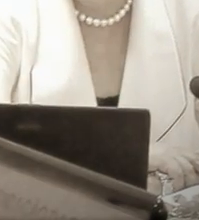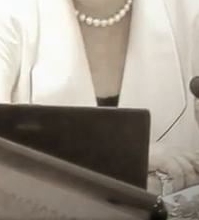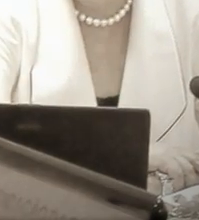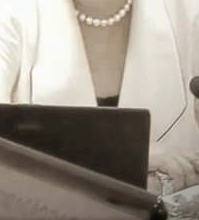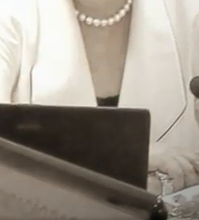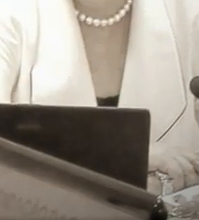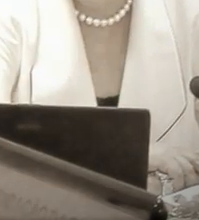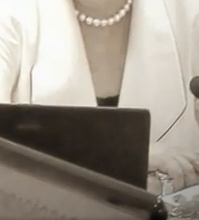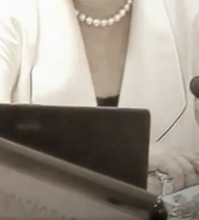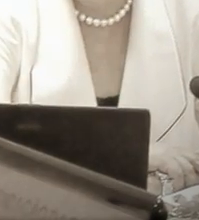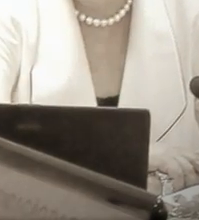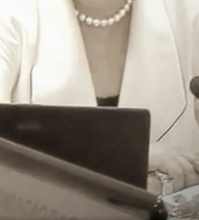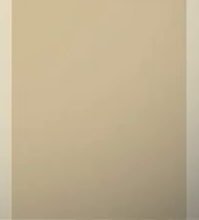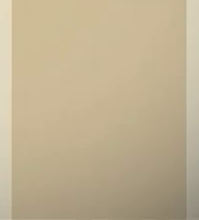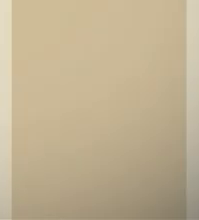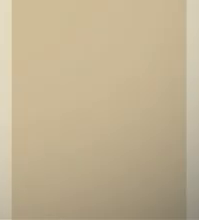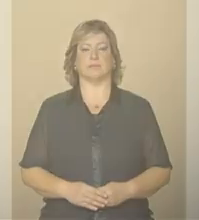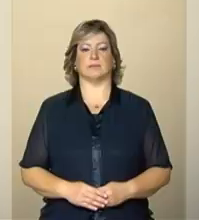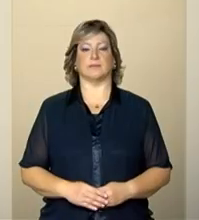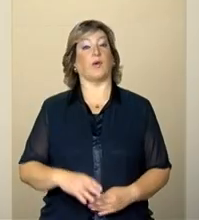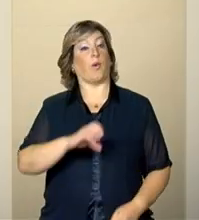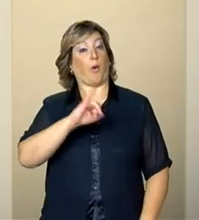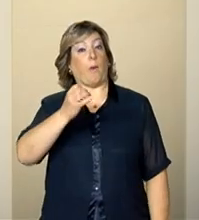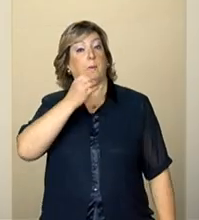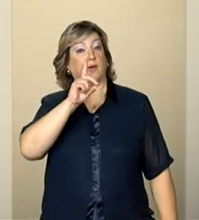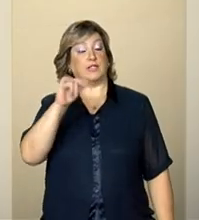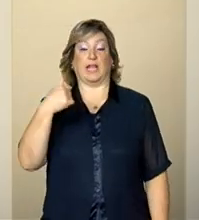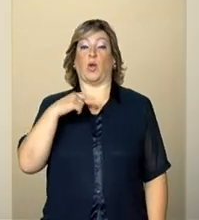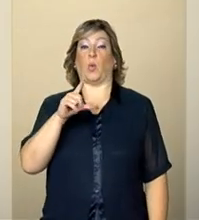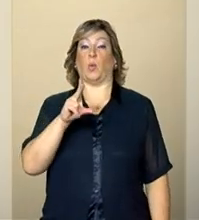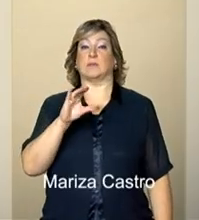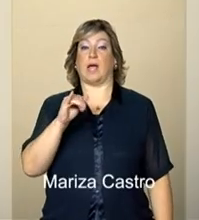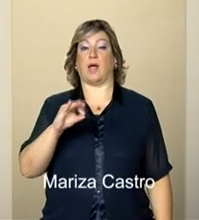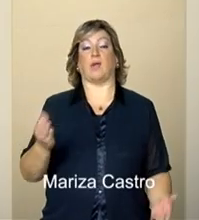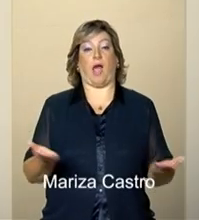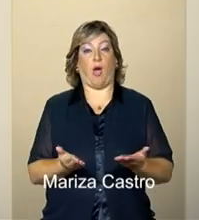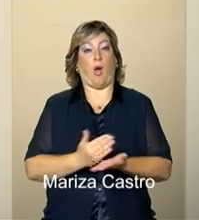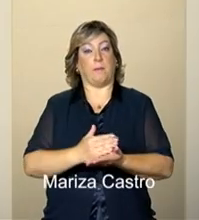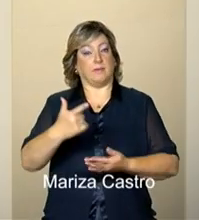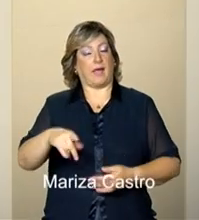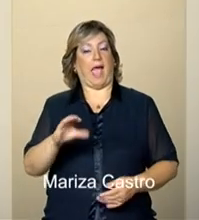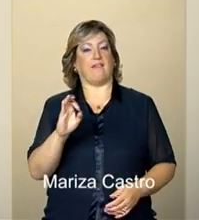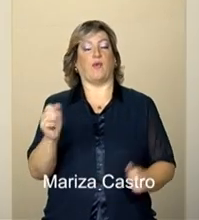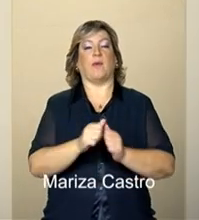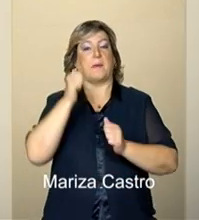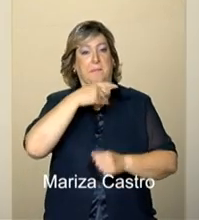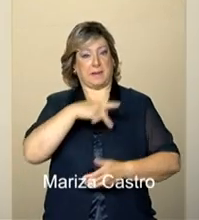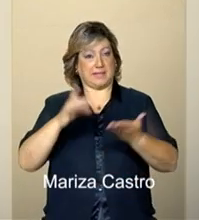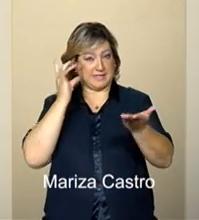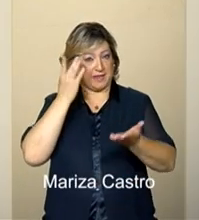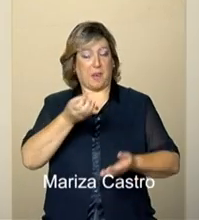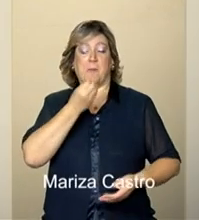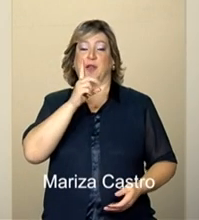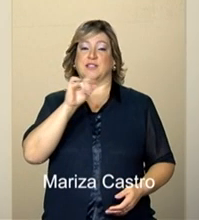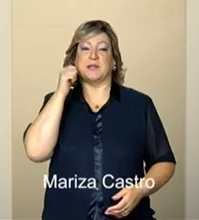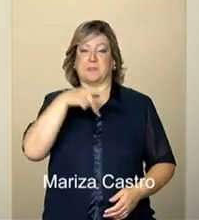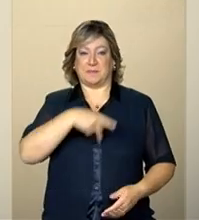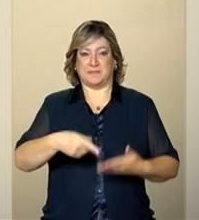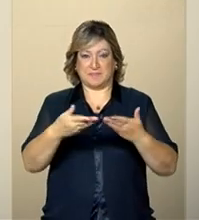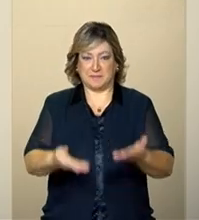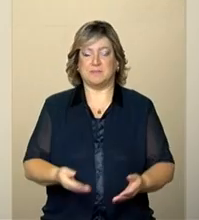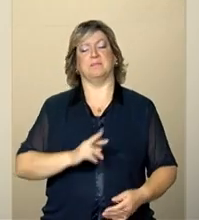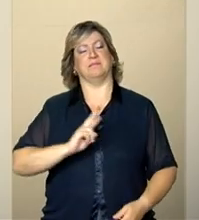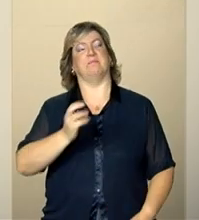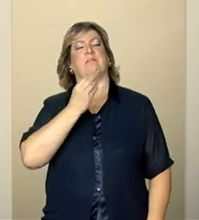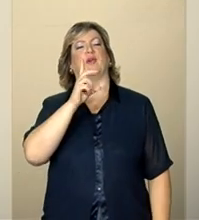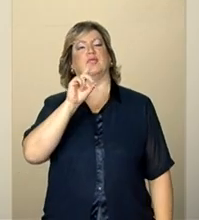café com a Presidenta Olá bom dia eu sou o lucianoas e começa agora mais um café com a presidenta Dilma Bom dia presidenta